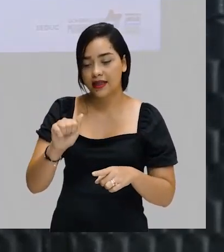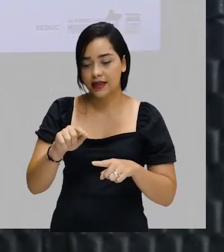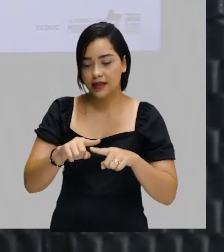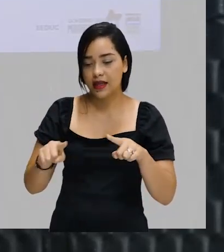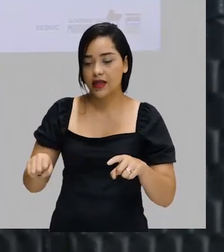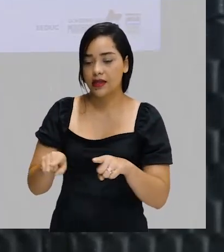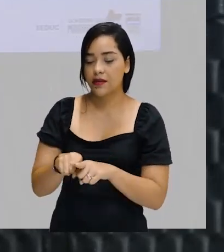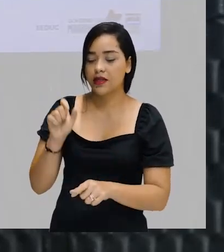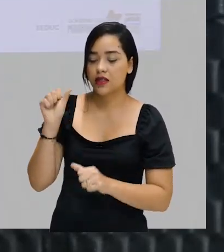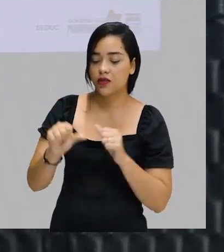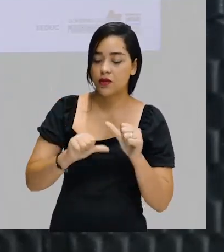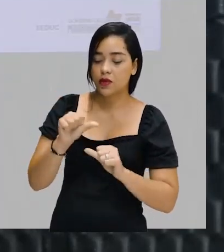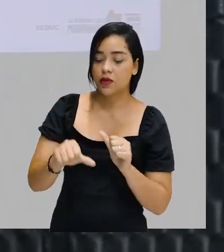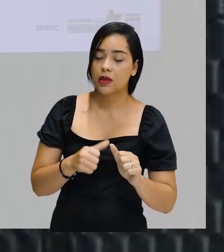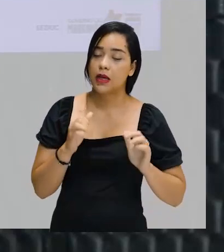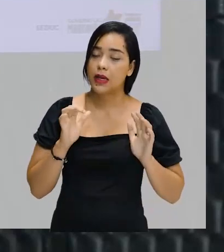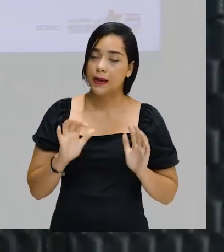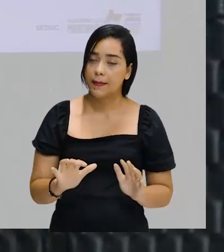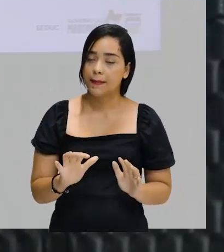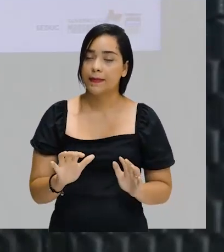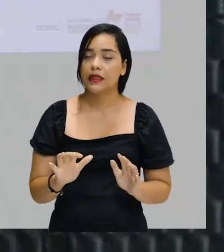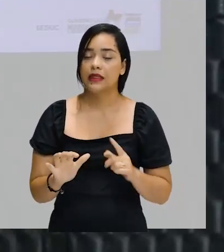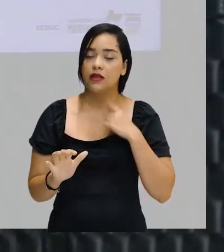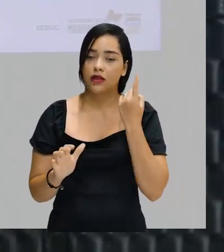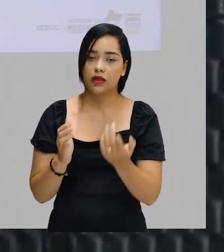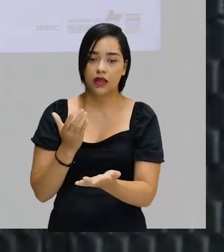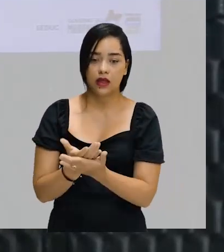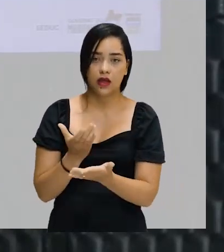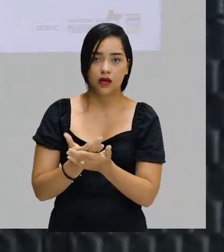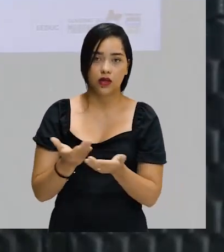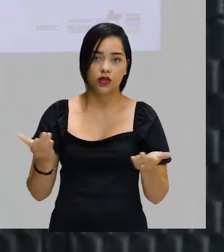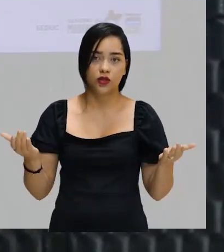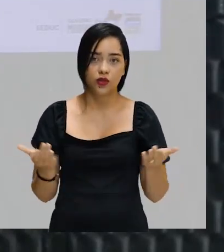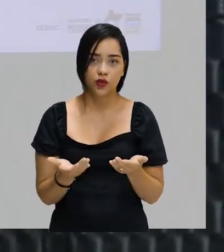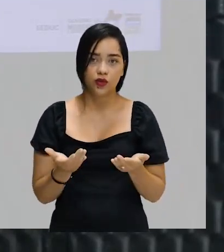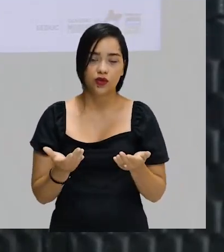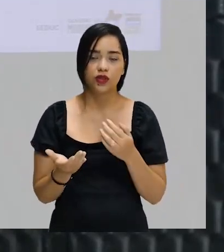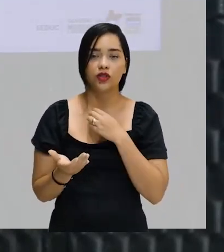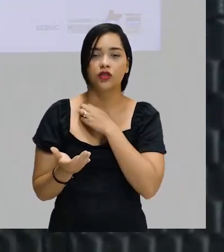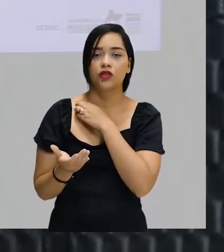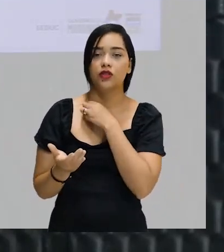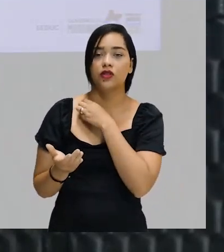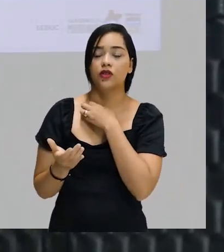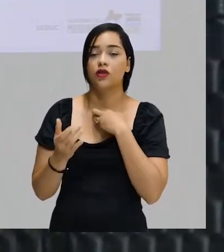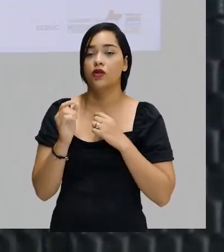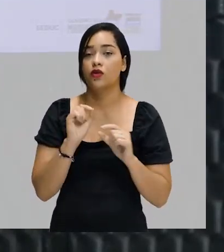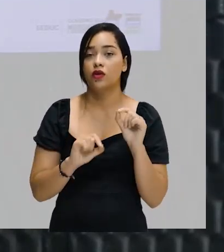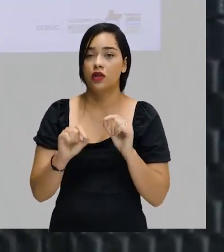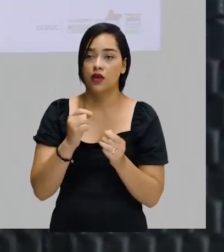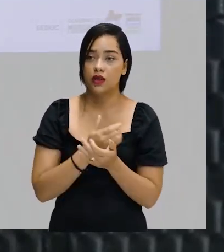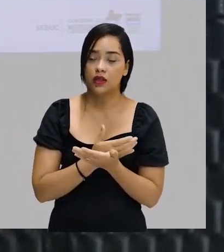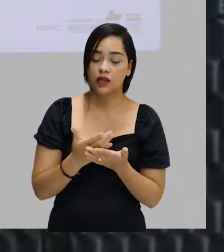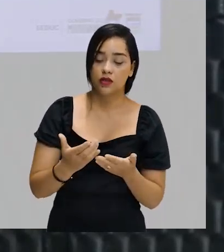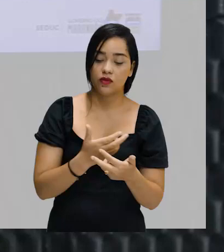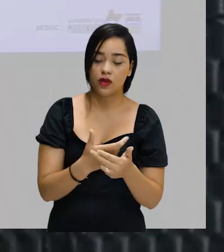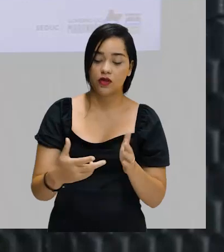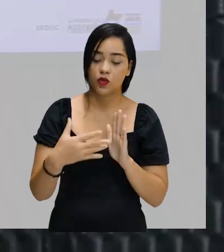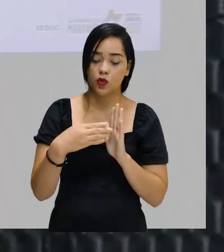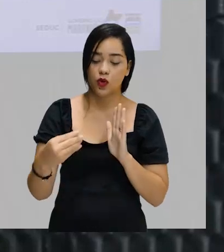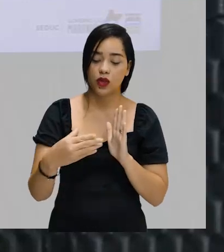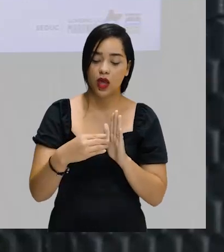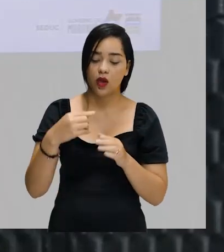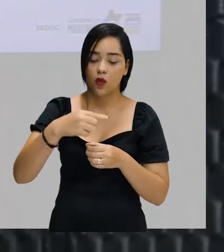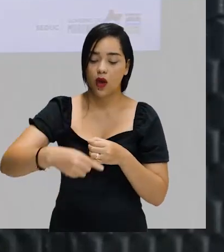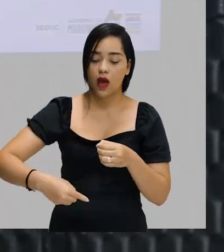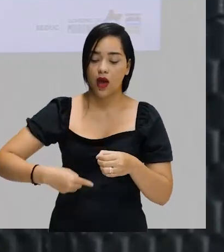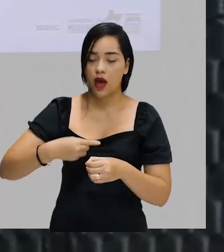transformações. No entanto, né, na nossa aula de hoje, nós vamos abordar o início dos modelos